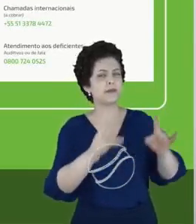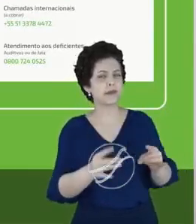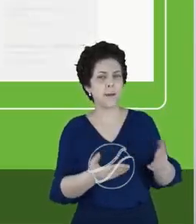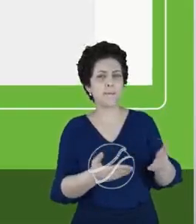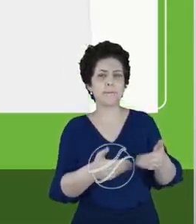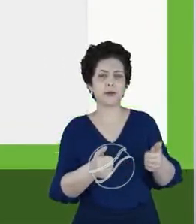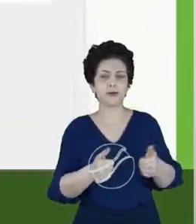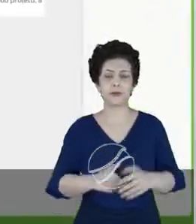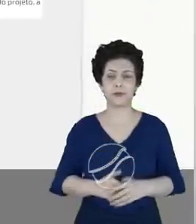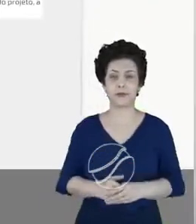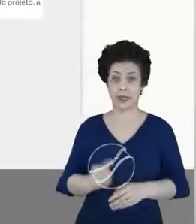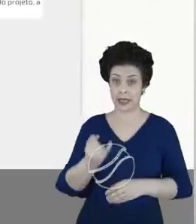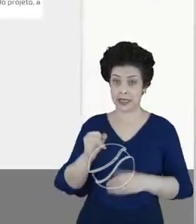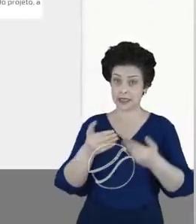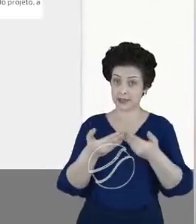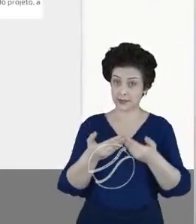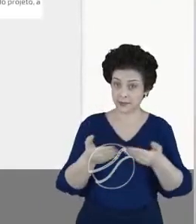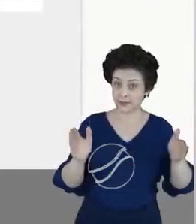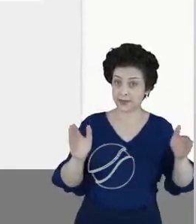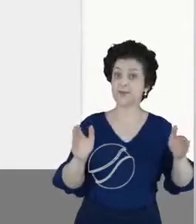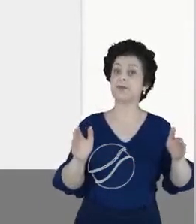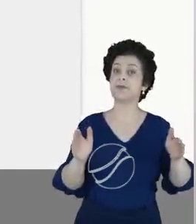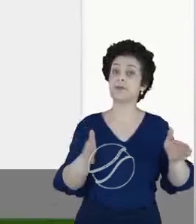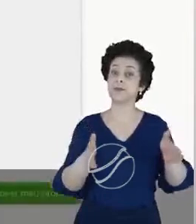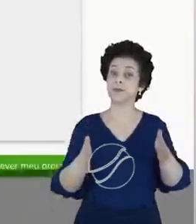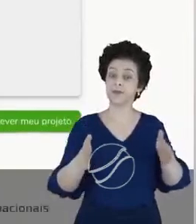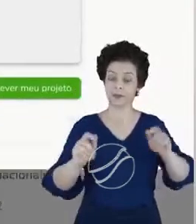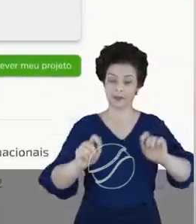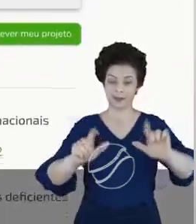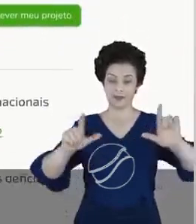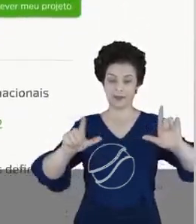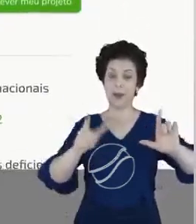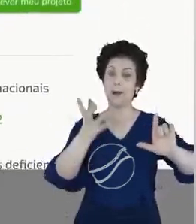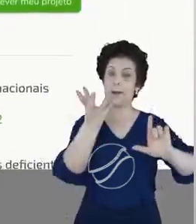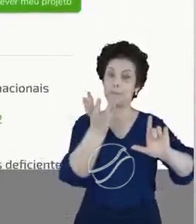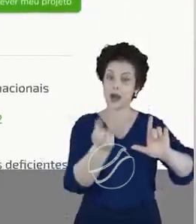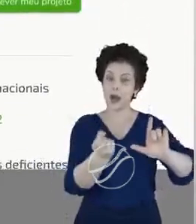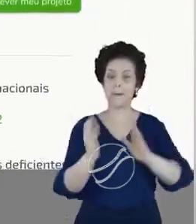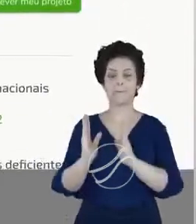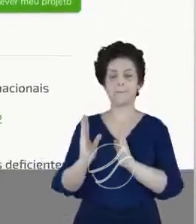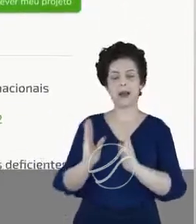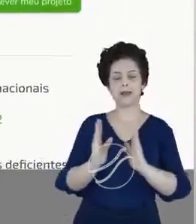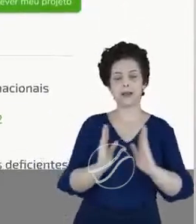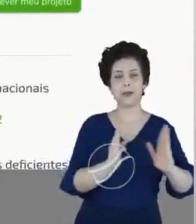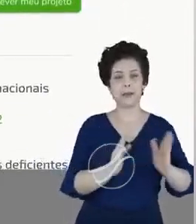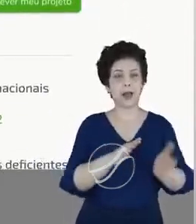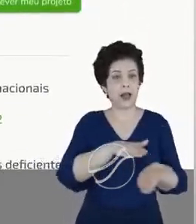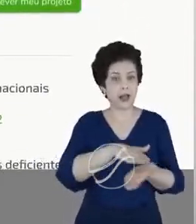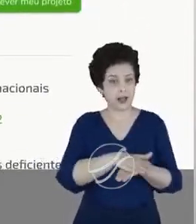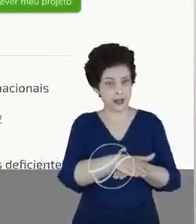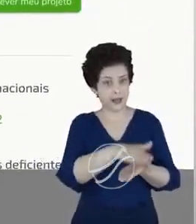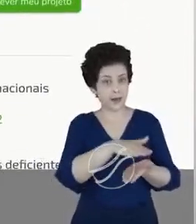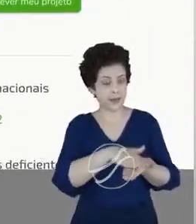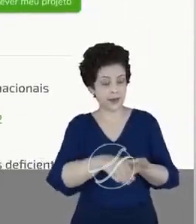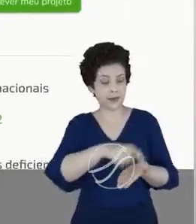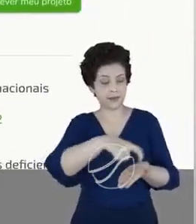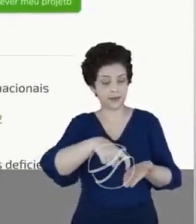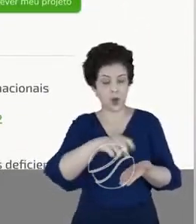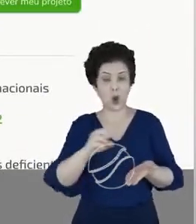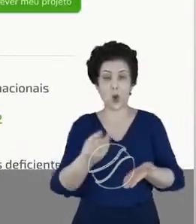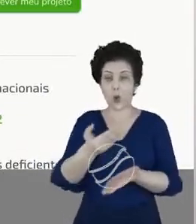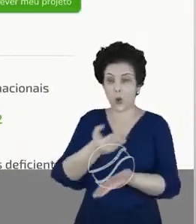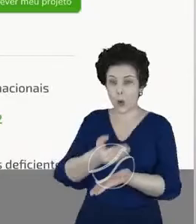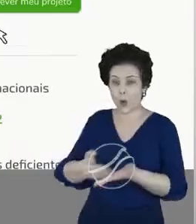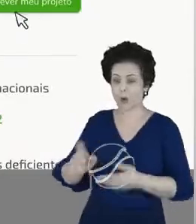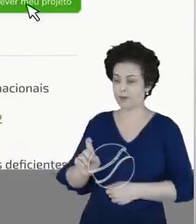social na área de atuação da cooperativa em Pontes Lacerda foi um valor de mais de 134 mil esse ano a cooperativa está disponibilizando mais